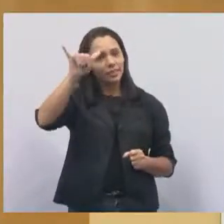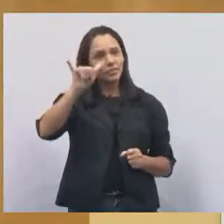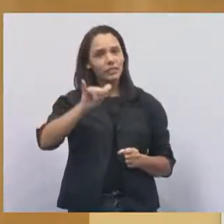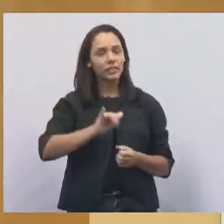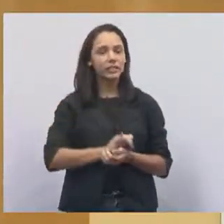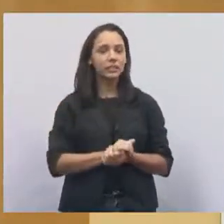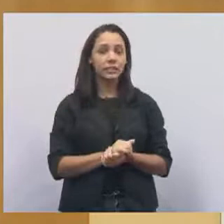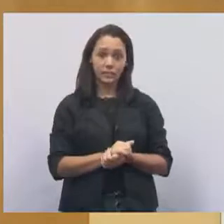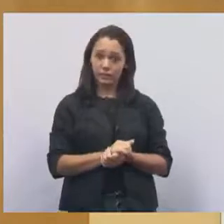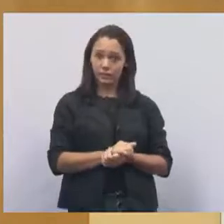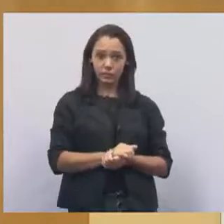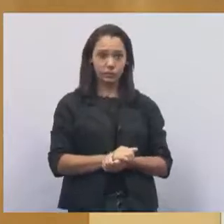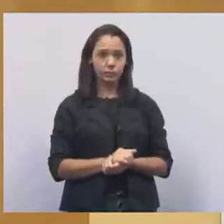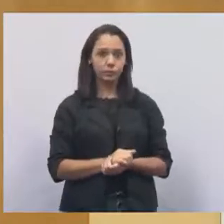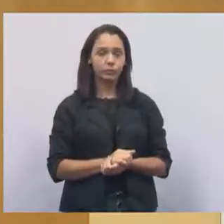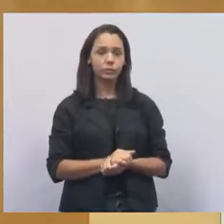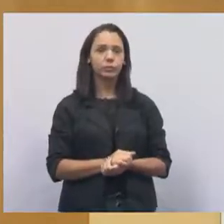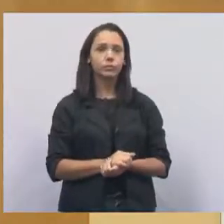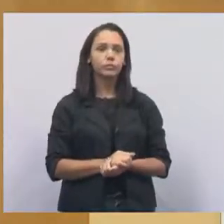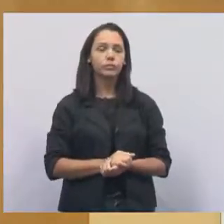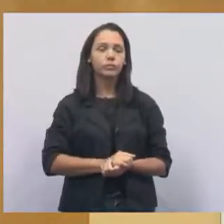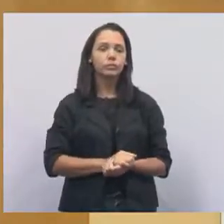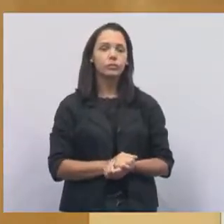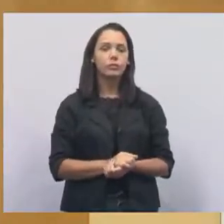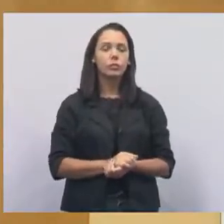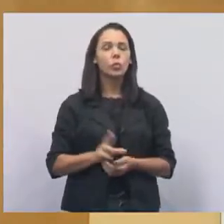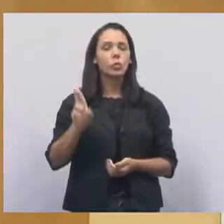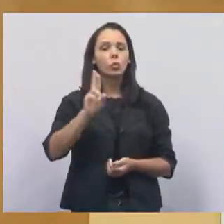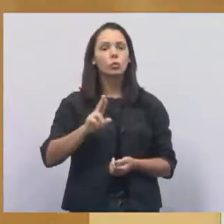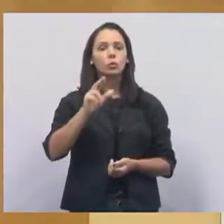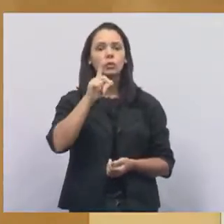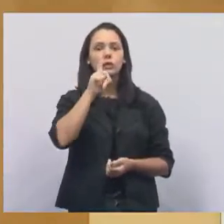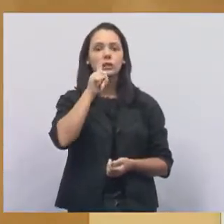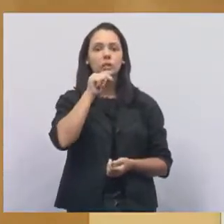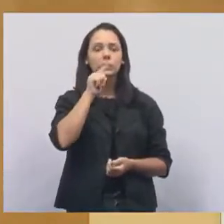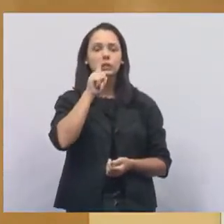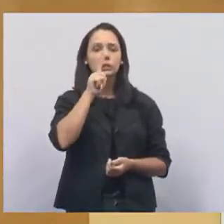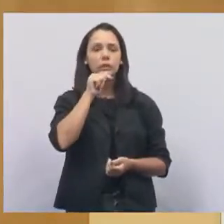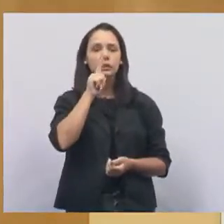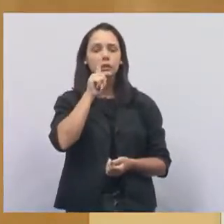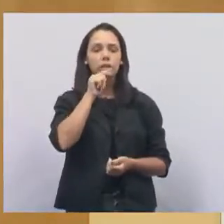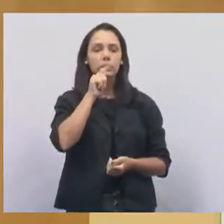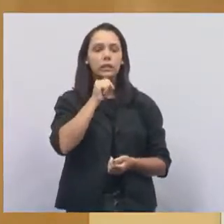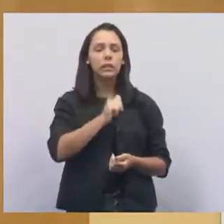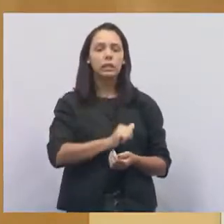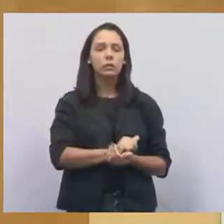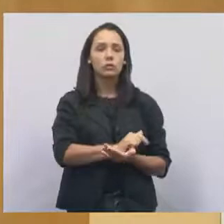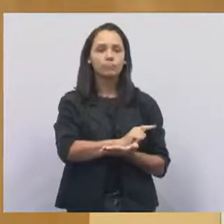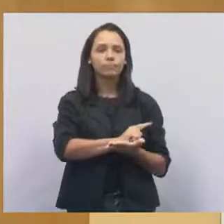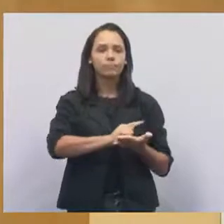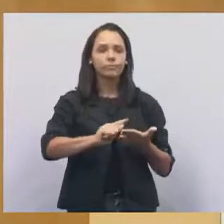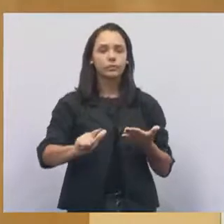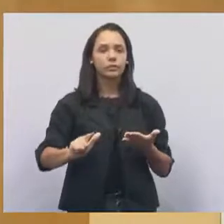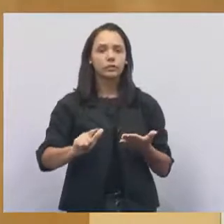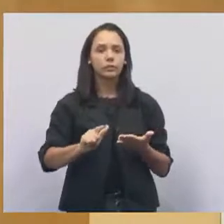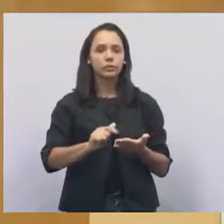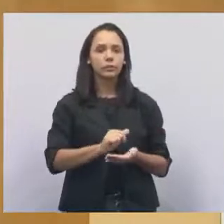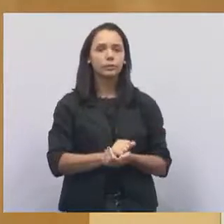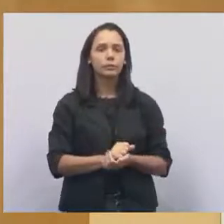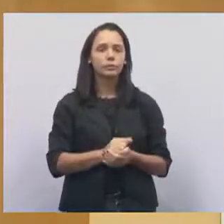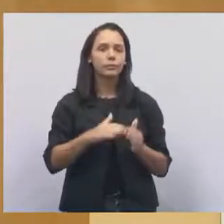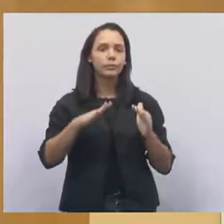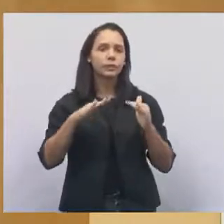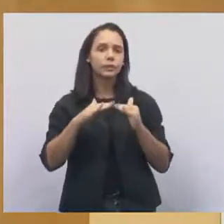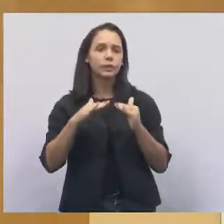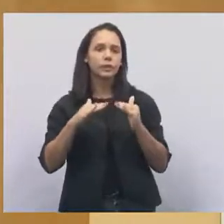das queimadas o uso de água tratada na limpeza das foliges das residências Além disso há o